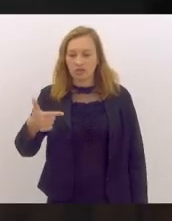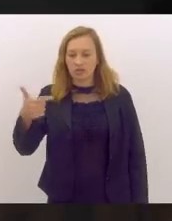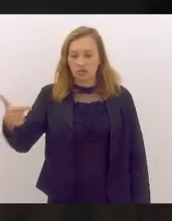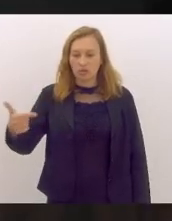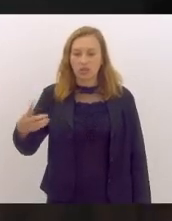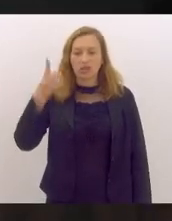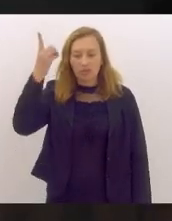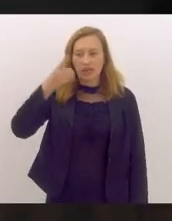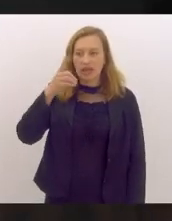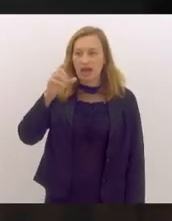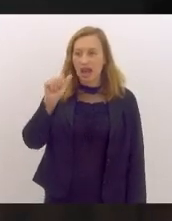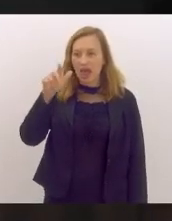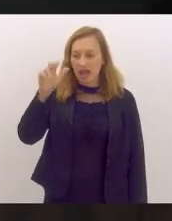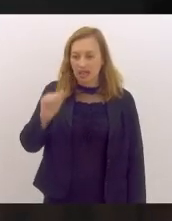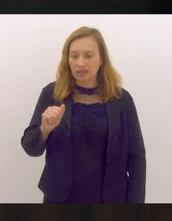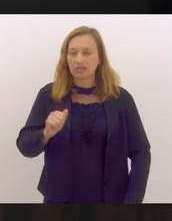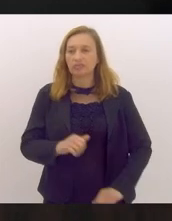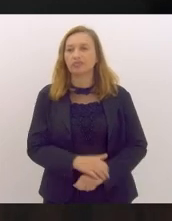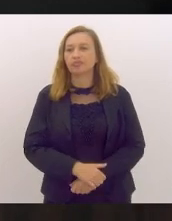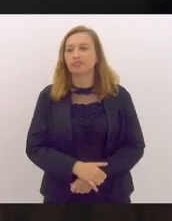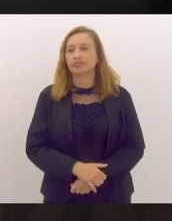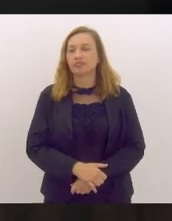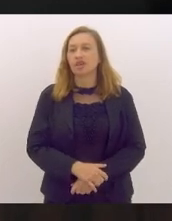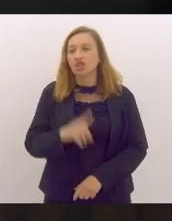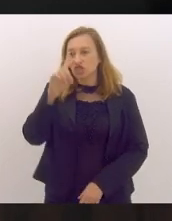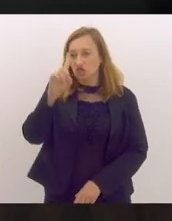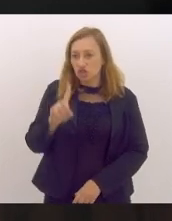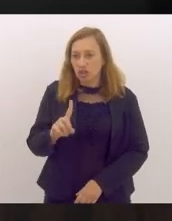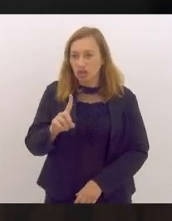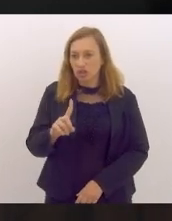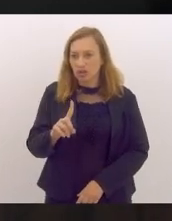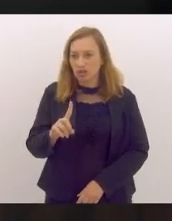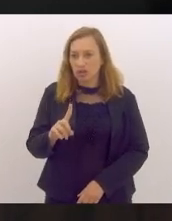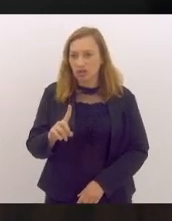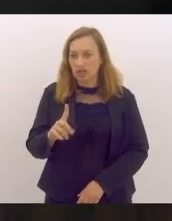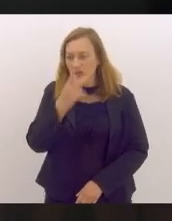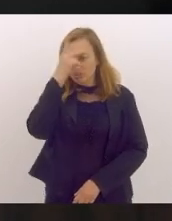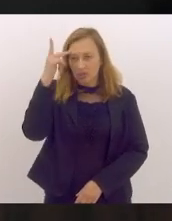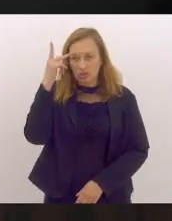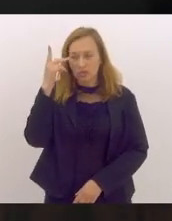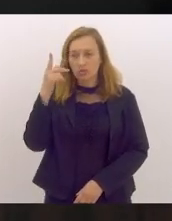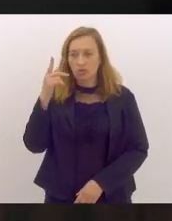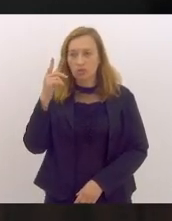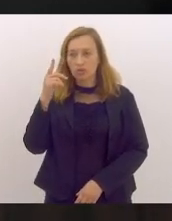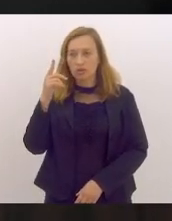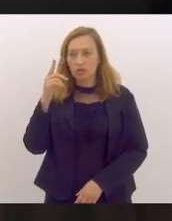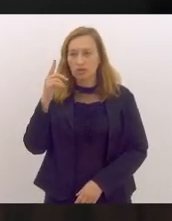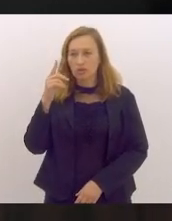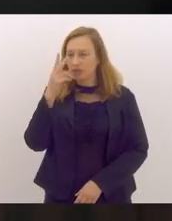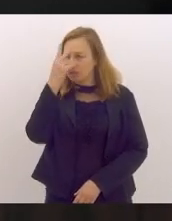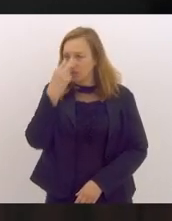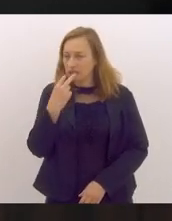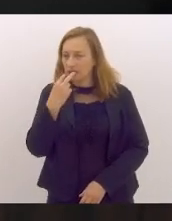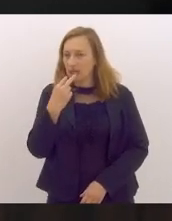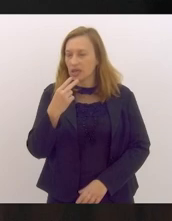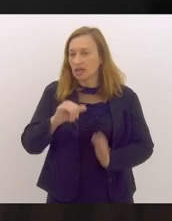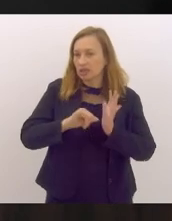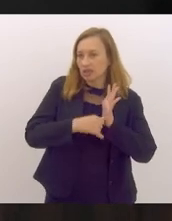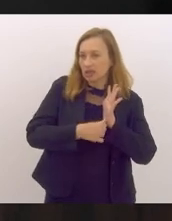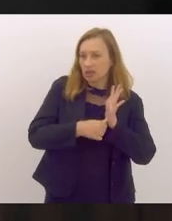deputada Alana Passos, que dispõe sobre o direito das pessoas com deficiência visual obterem a carteira de identidade,